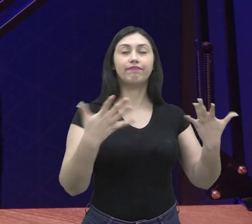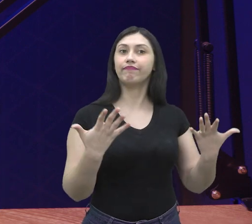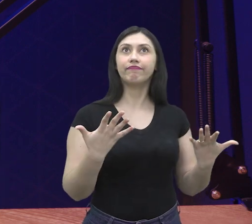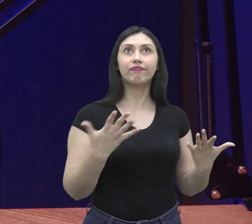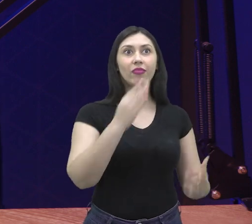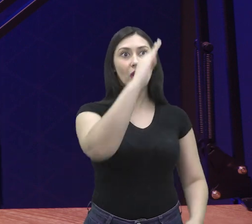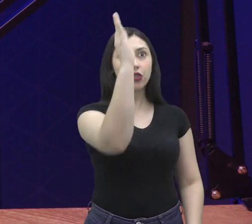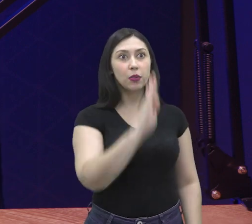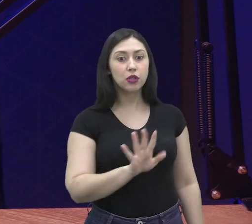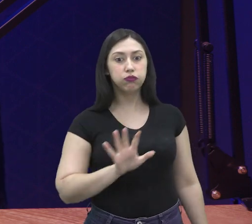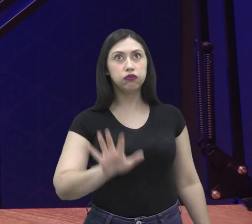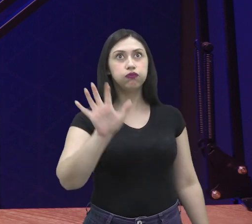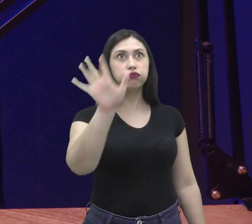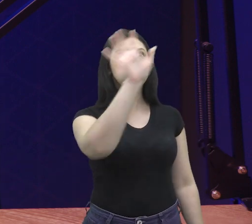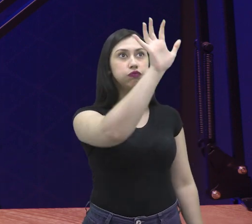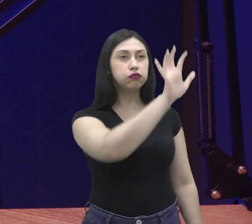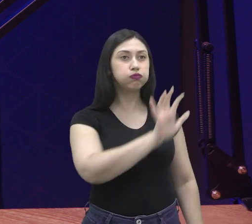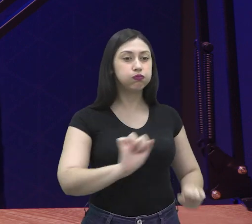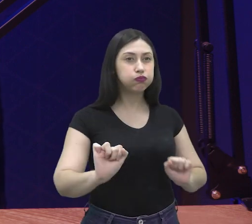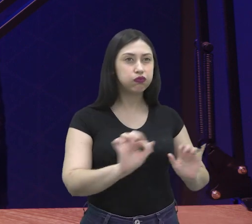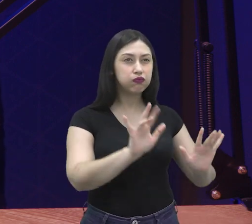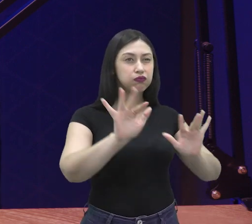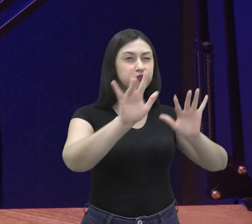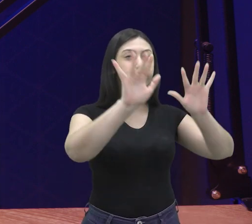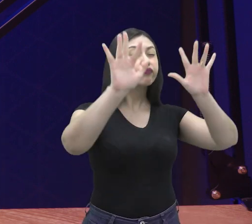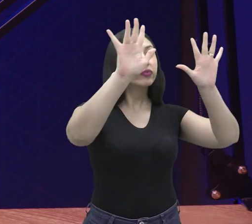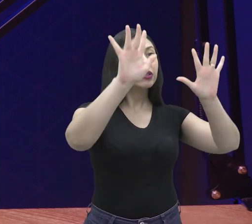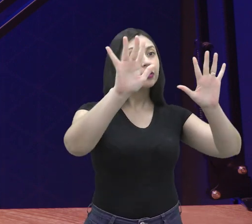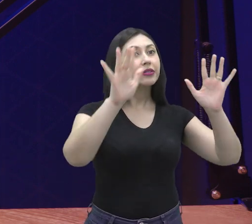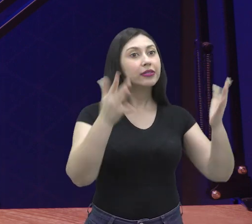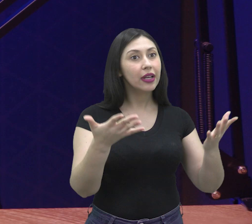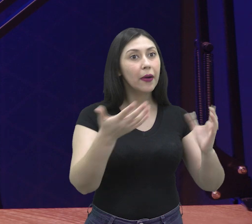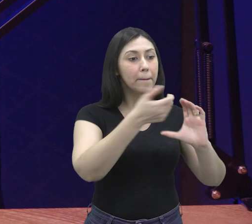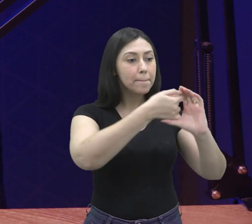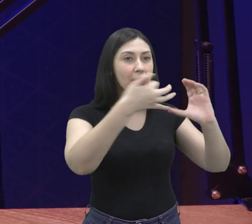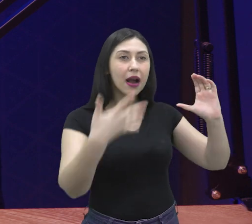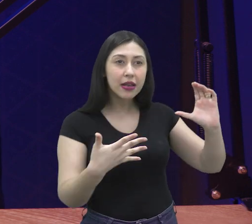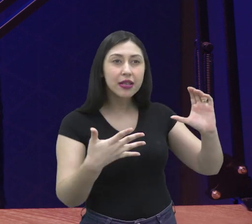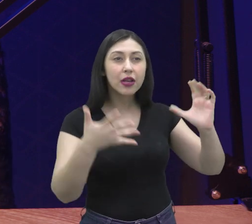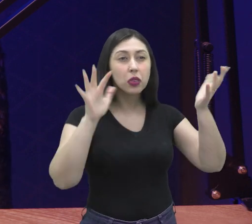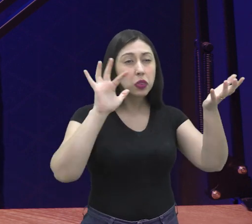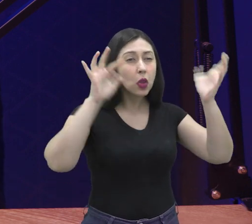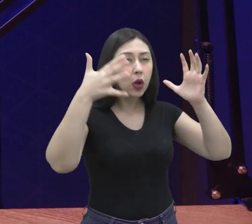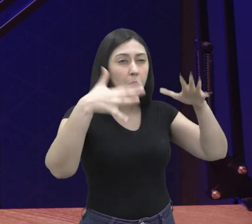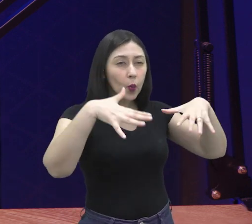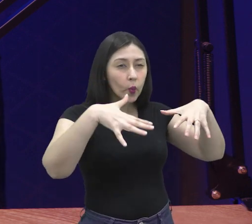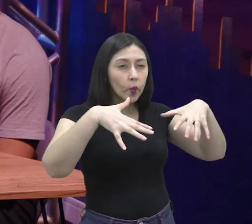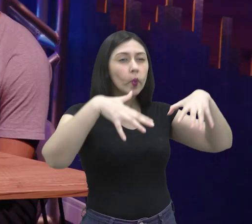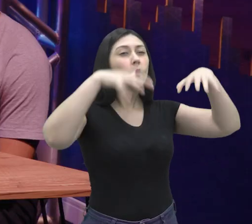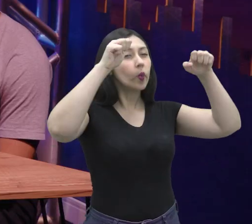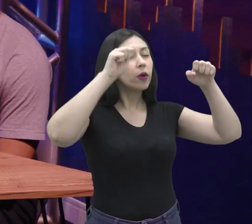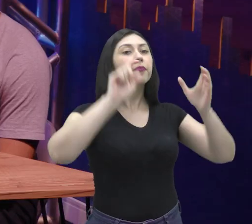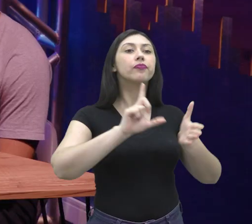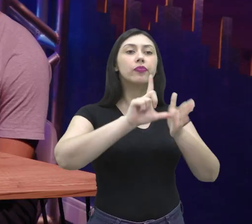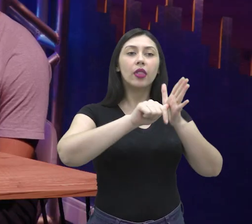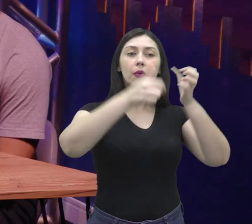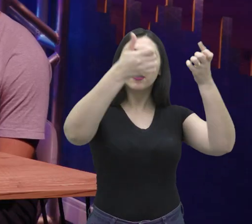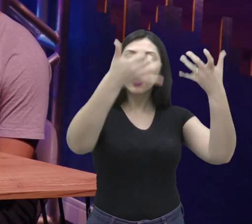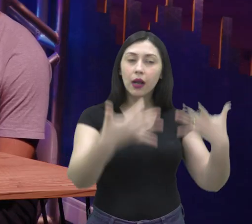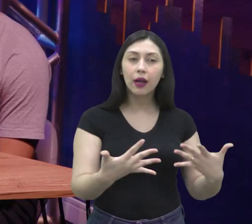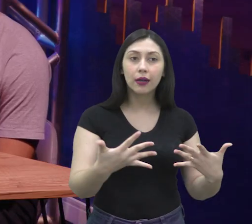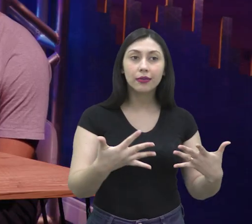em diversos estados e diversas cidades, né? Que é uma característica do tempo seco e tudo mais. A gente até vai falar mais sobre